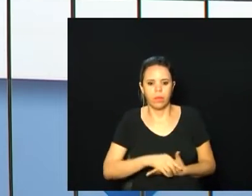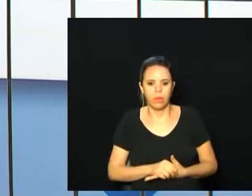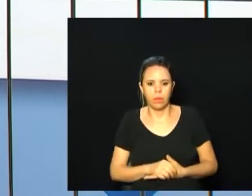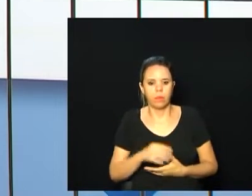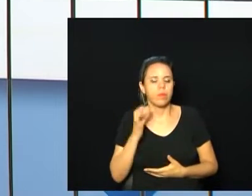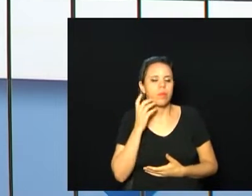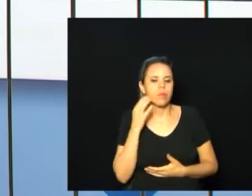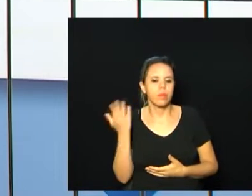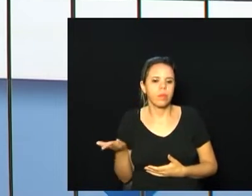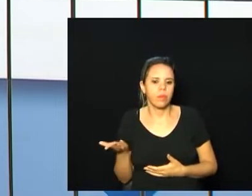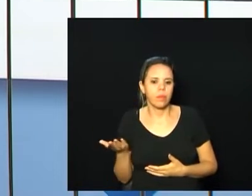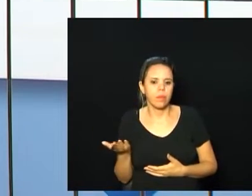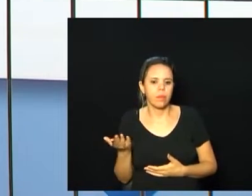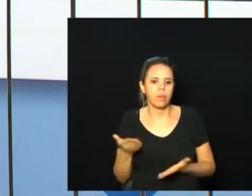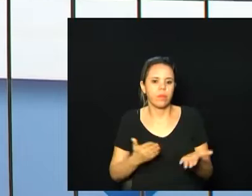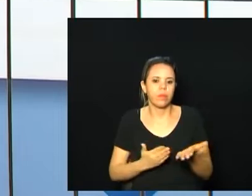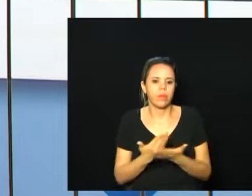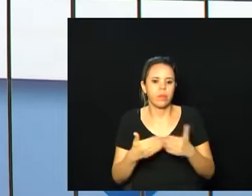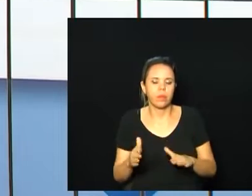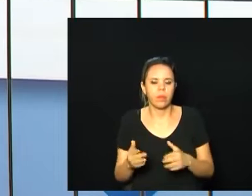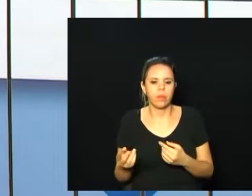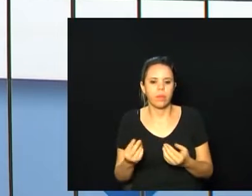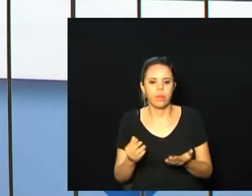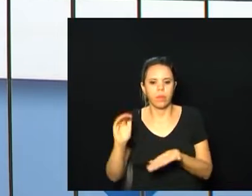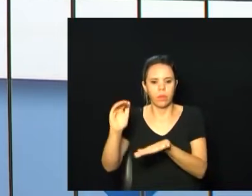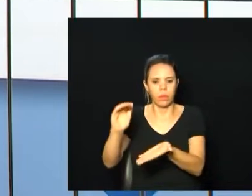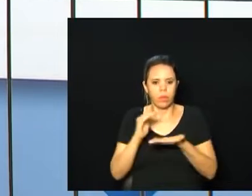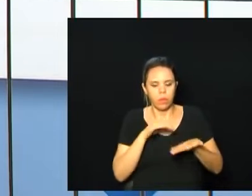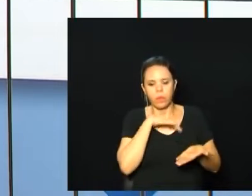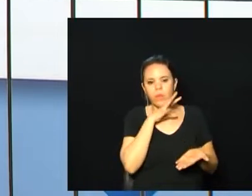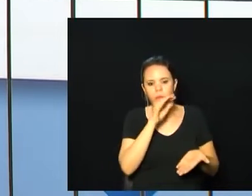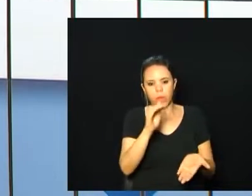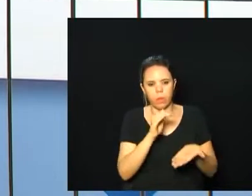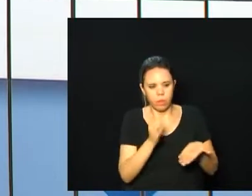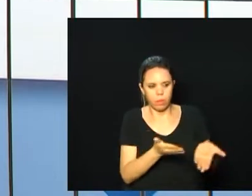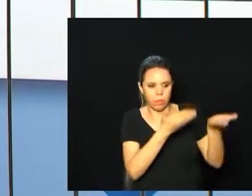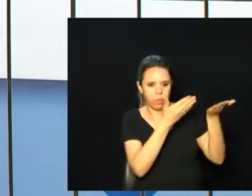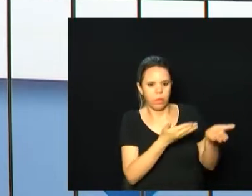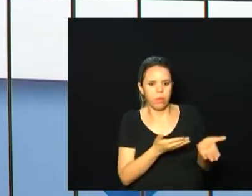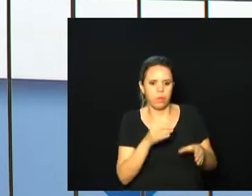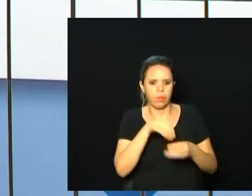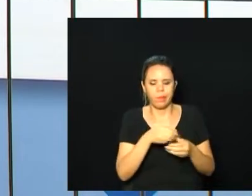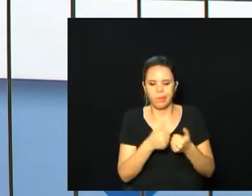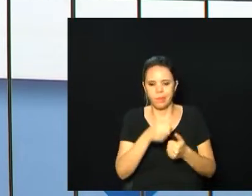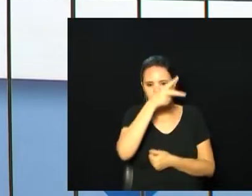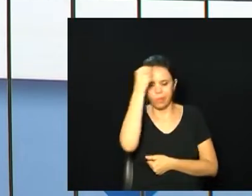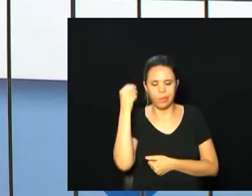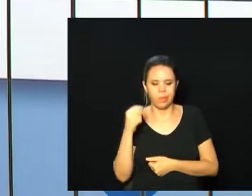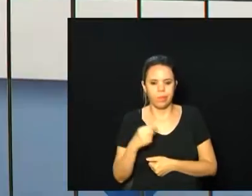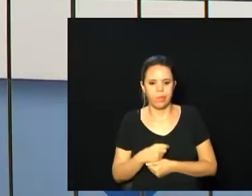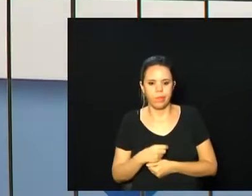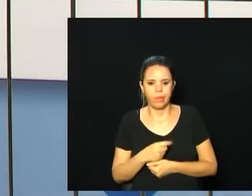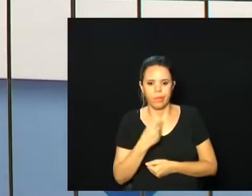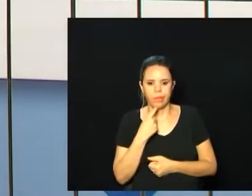Igor Diego, que autoriza o translado de animais domésticos de pequeno porte no transporte público